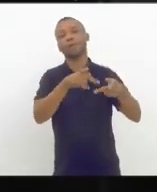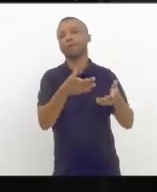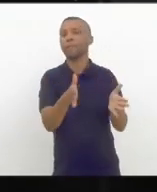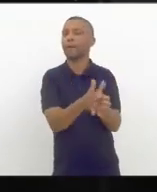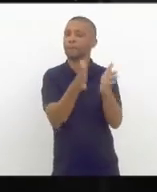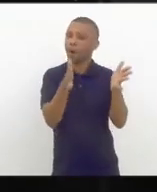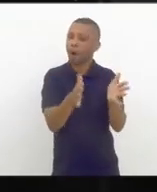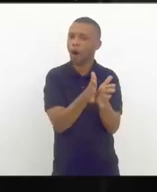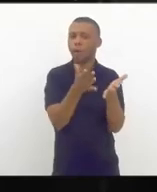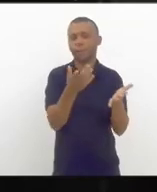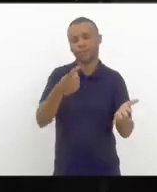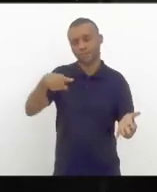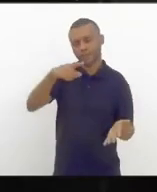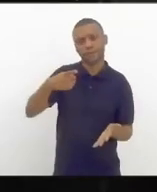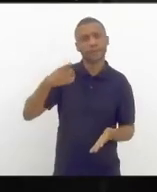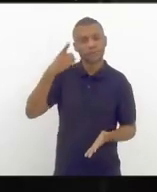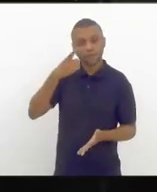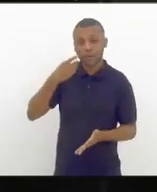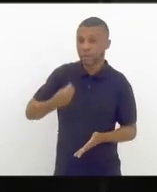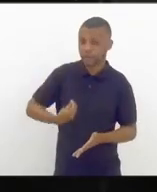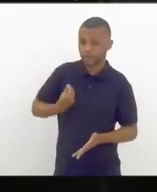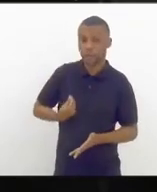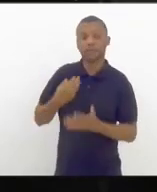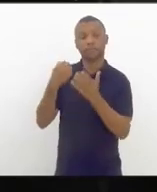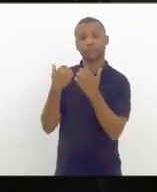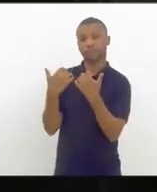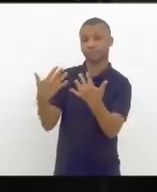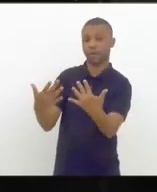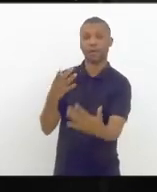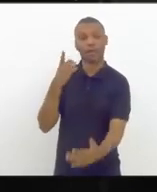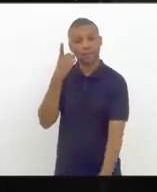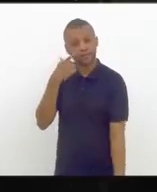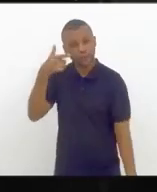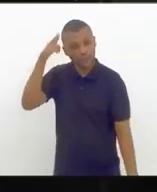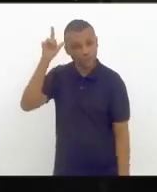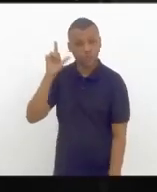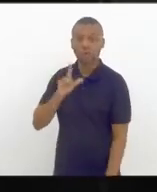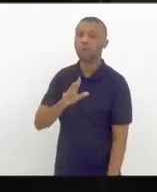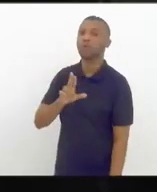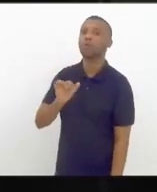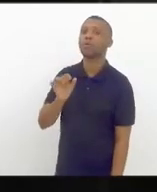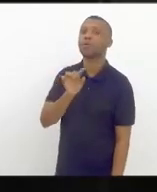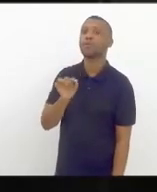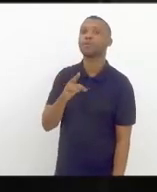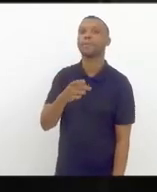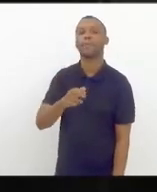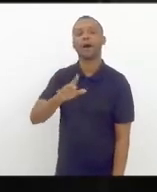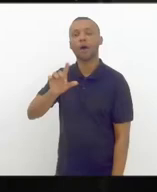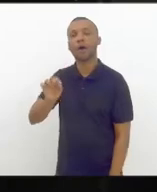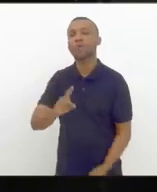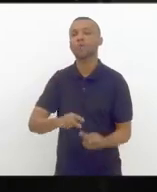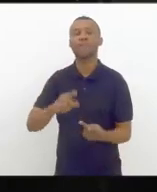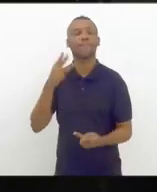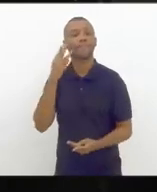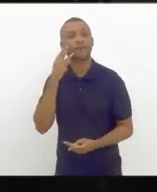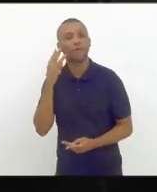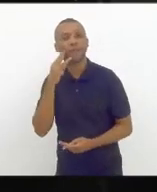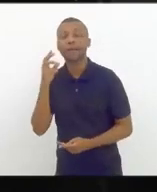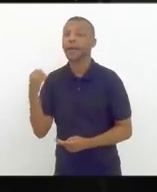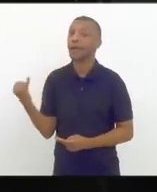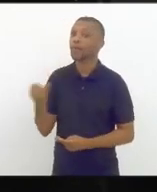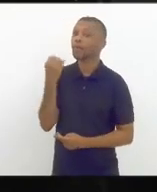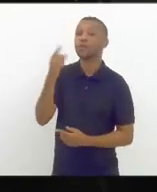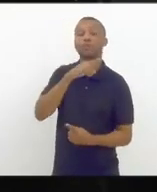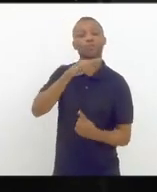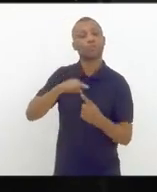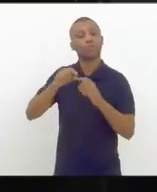presente que é o Deputado Luiz Paulo Deputado valdeck os deputados que me assistem é importante a segurança alimentar para garantir para essas